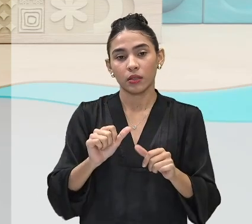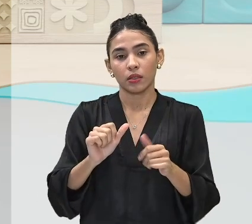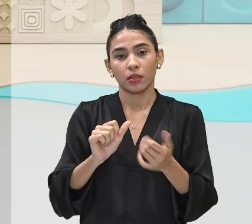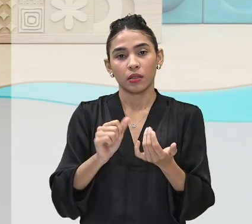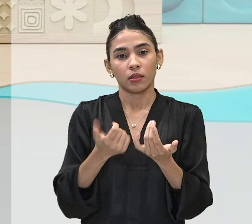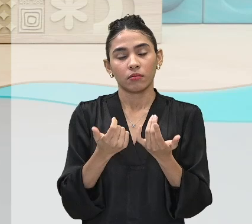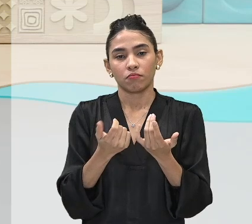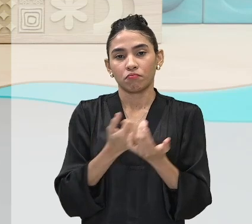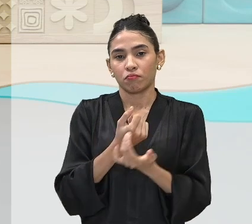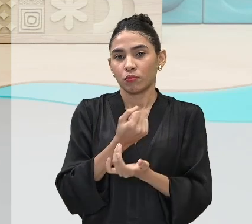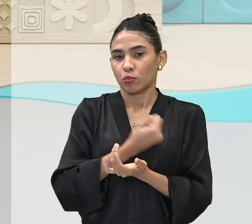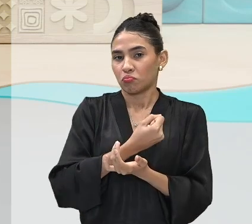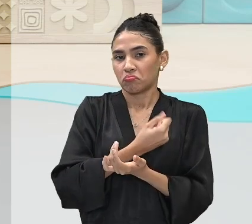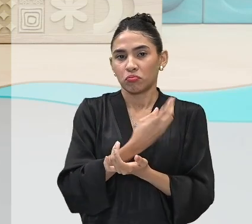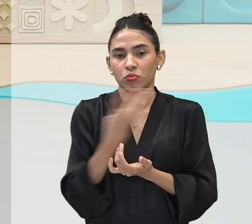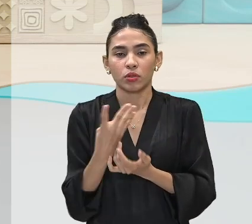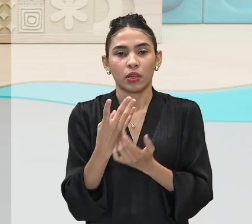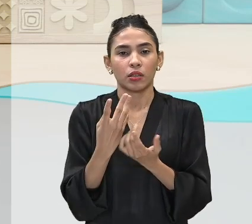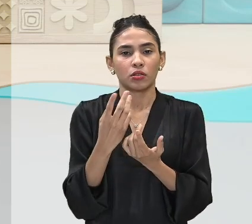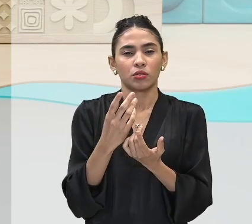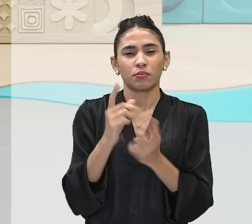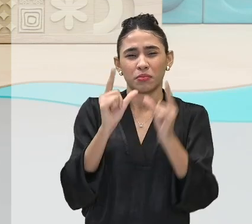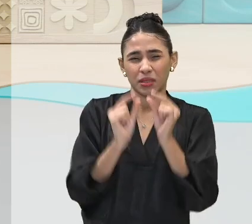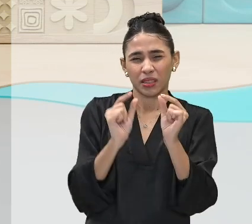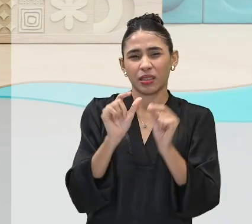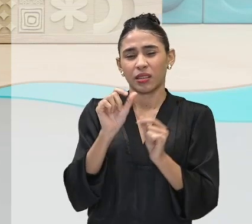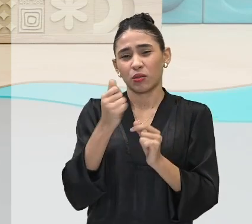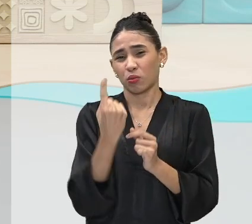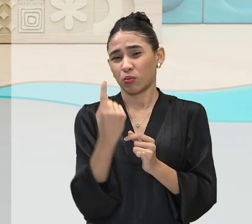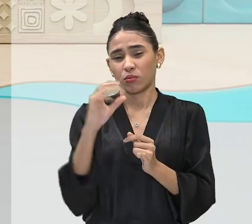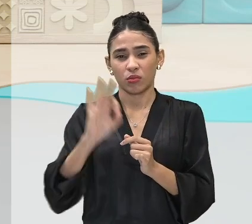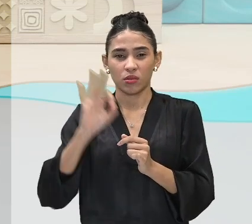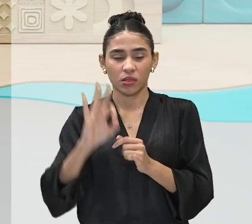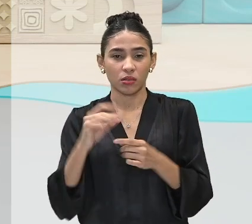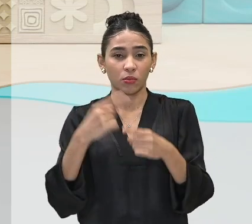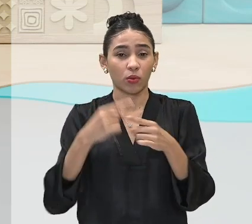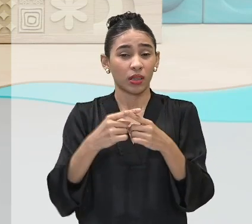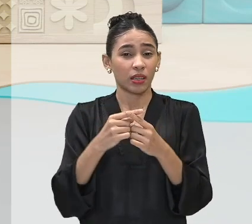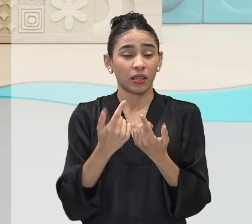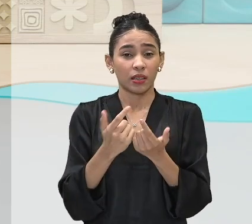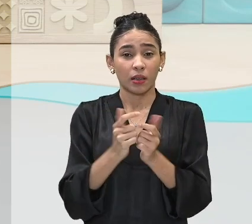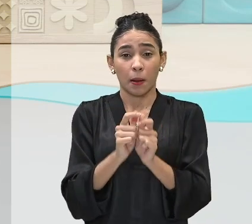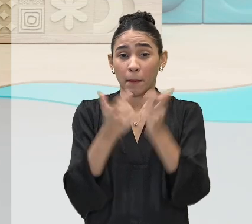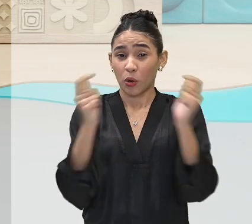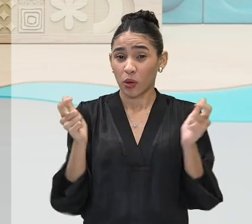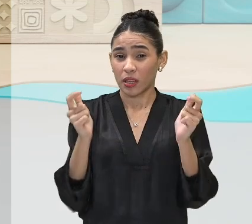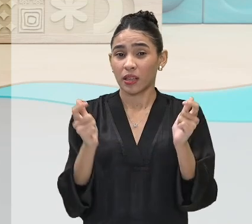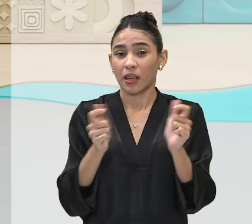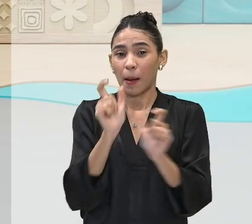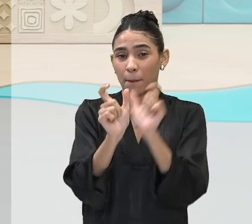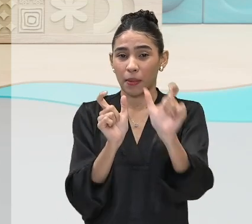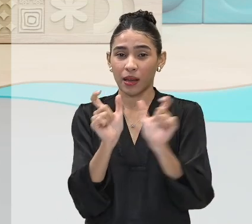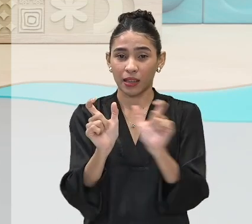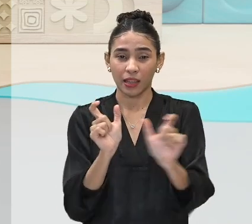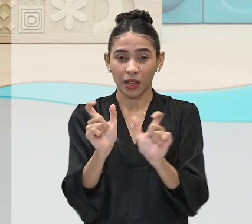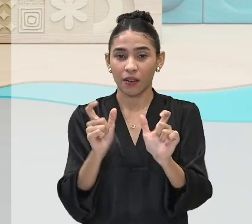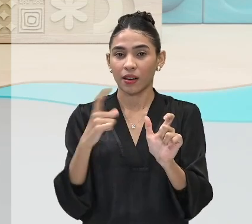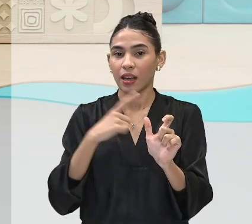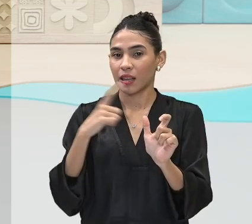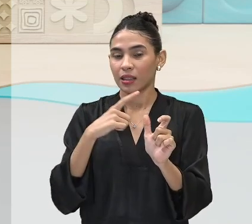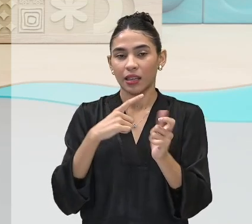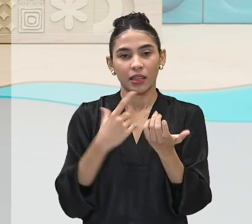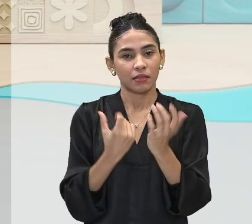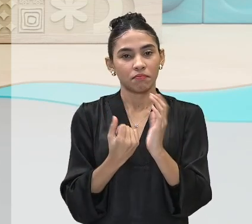muito pequena, menos de 1%, como ele vai falando, porque a maioria das nossas palavras, obviamente, tem a sua origem nelas mesmas, com